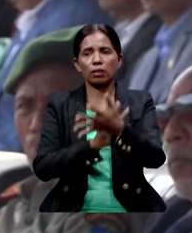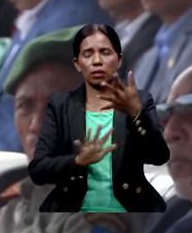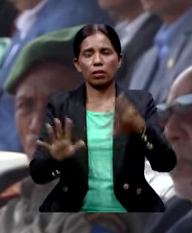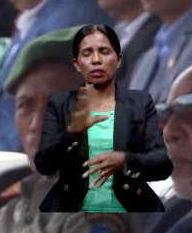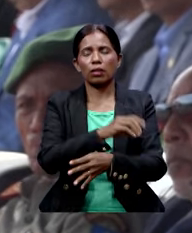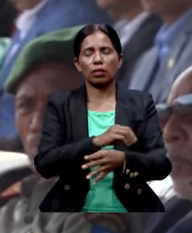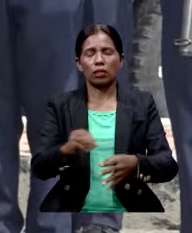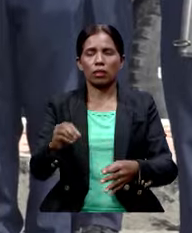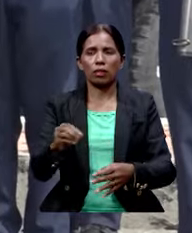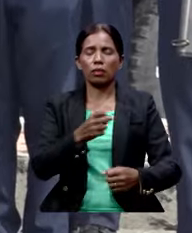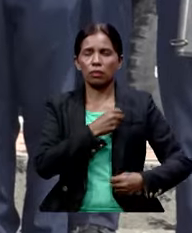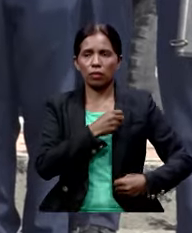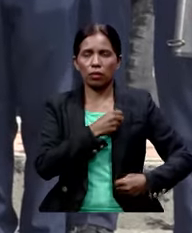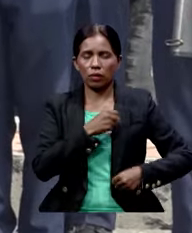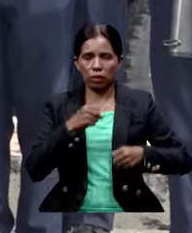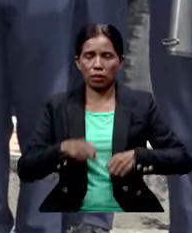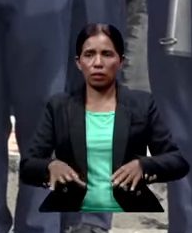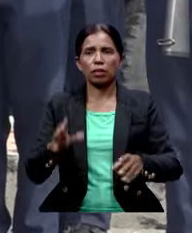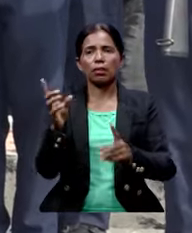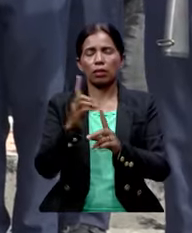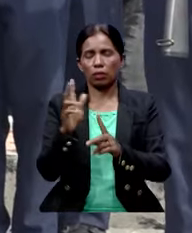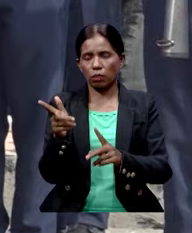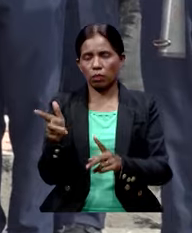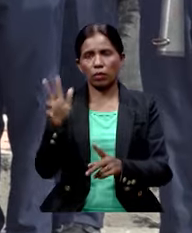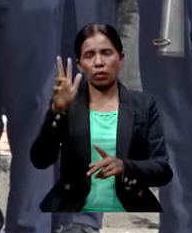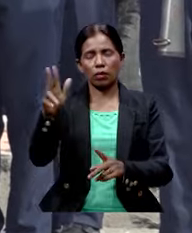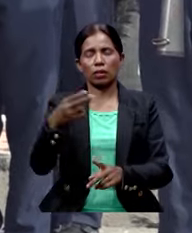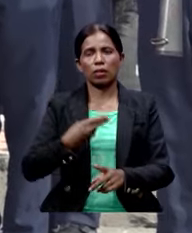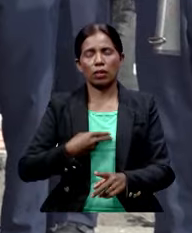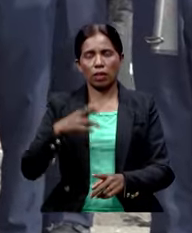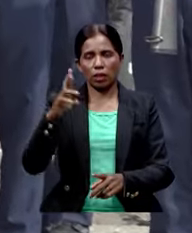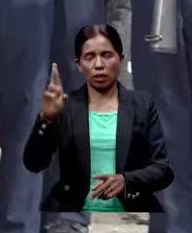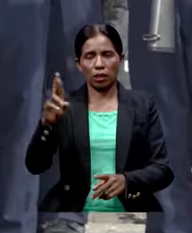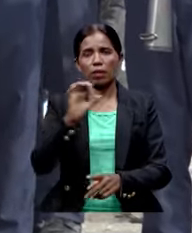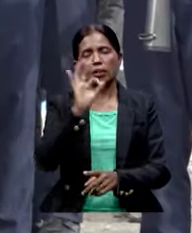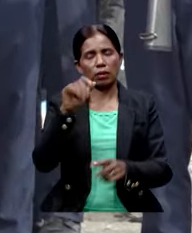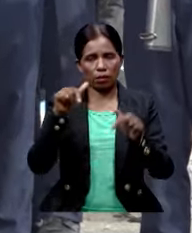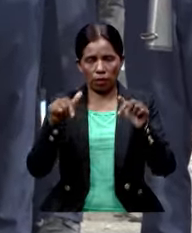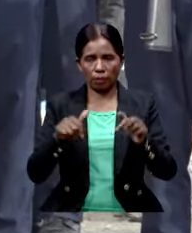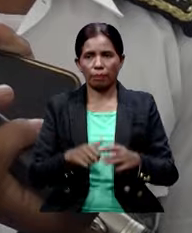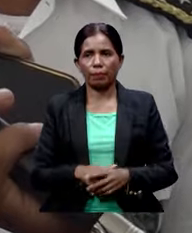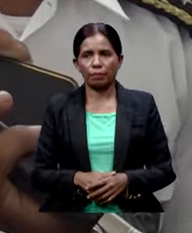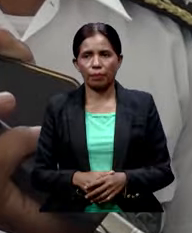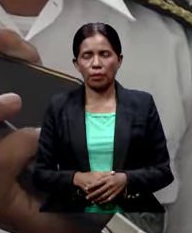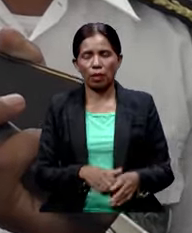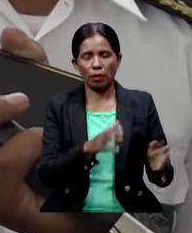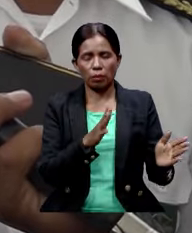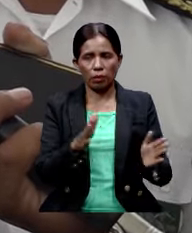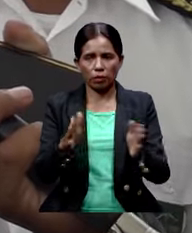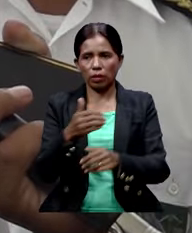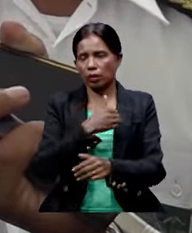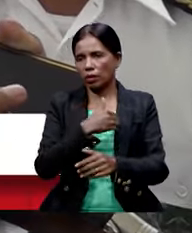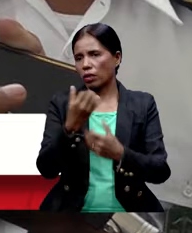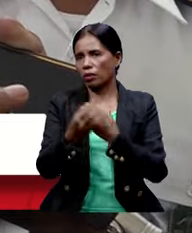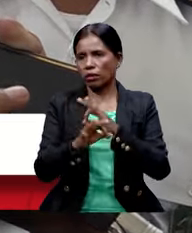componente Força Naval para a Ronulo Recin Rua e a Herra Sexta, né. Primeiro processo se dá o